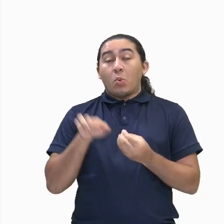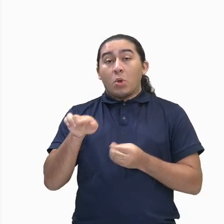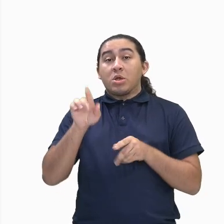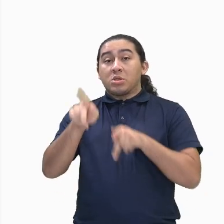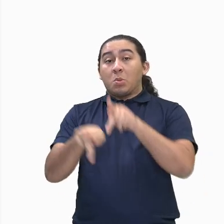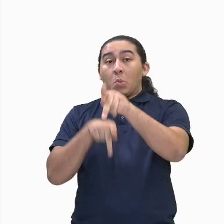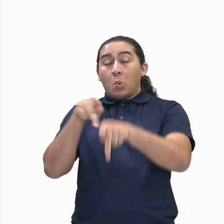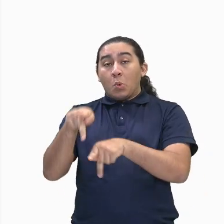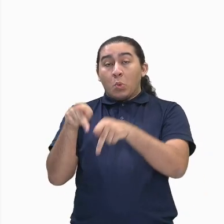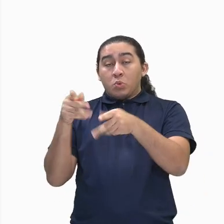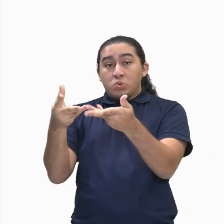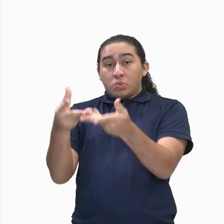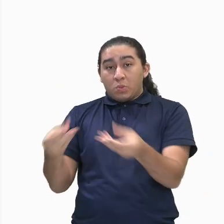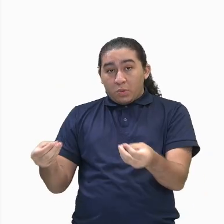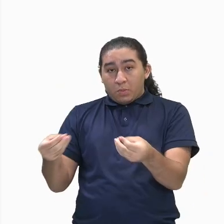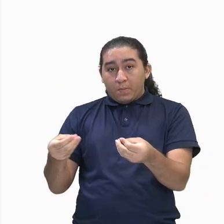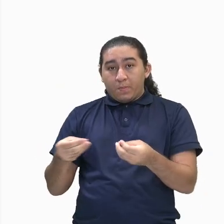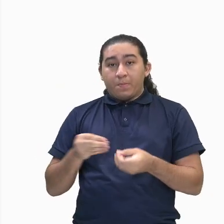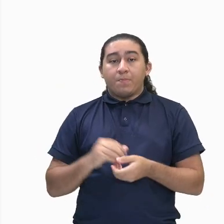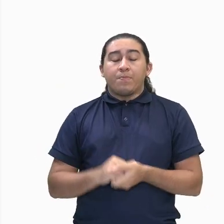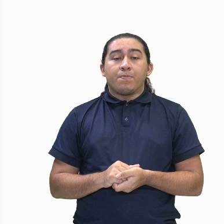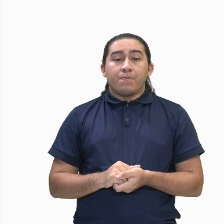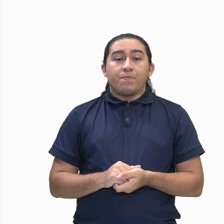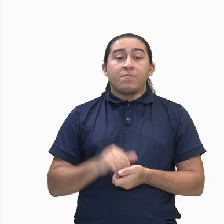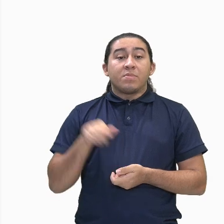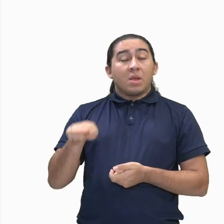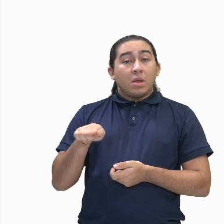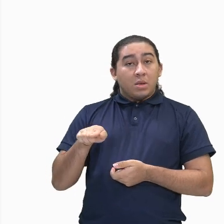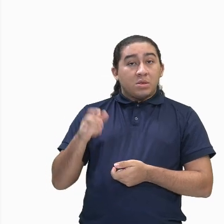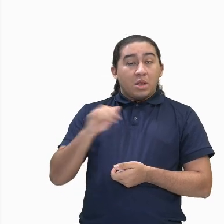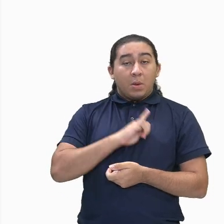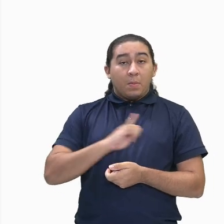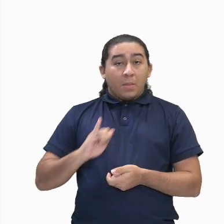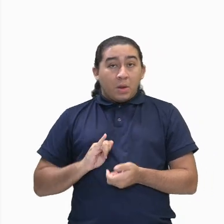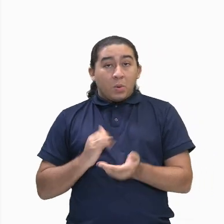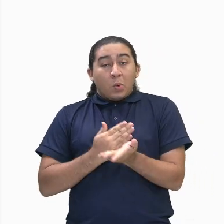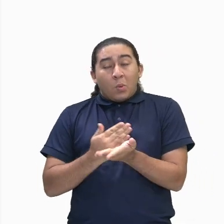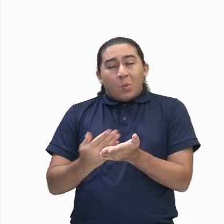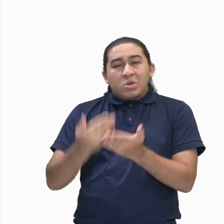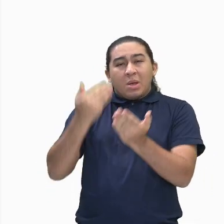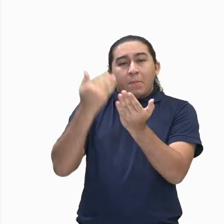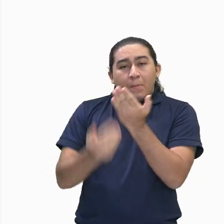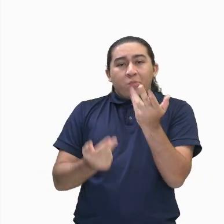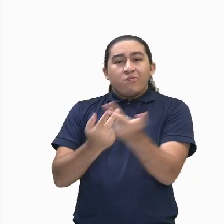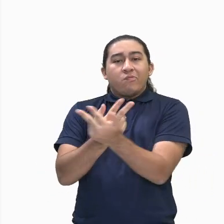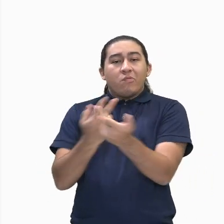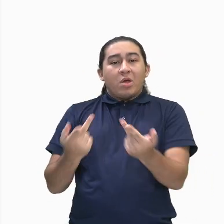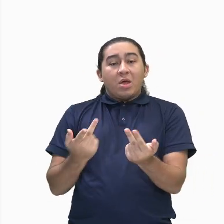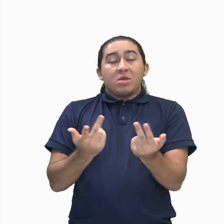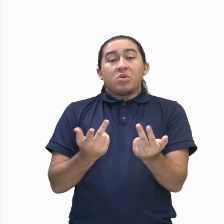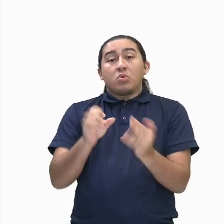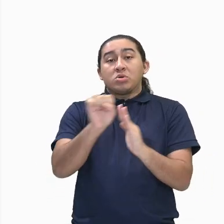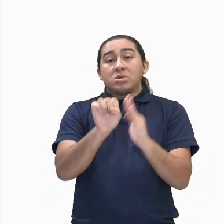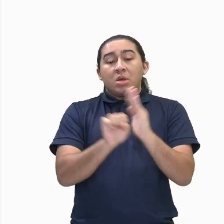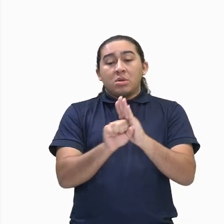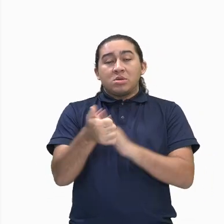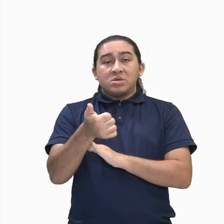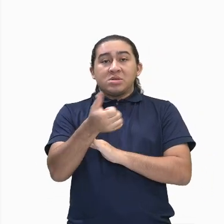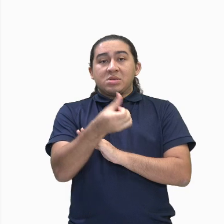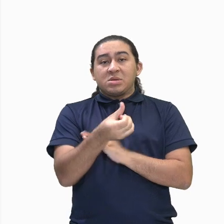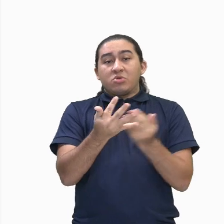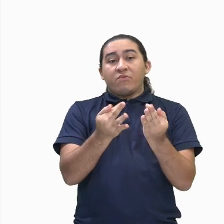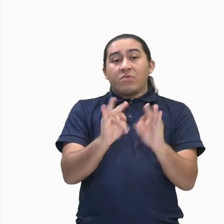gente encerrar aqui. Então, o Império Songhai começou a declinar no final do século XVI.